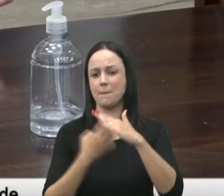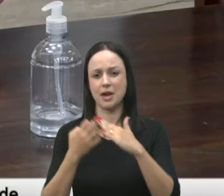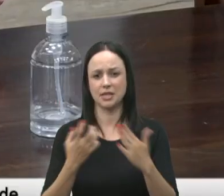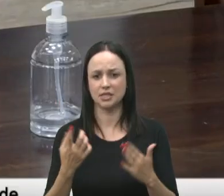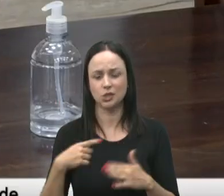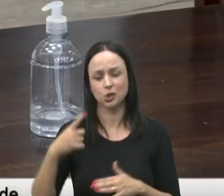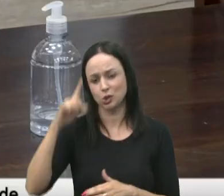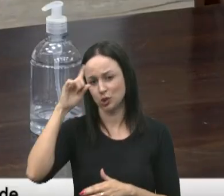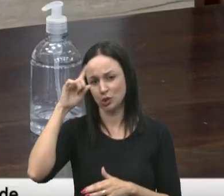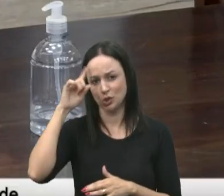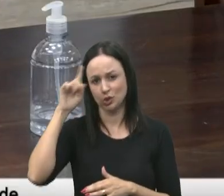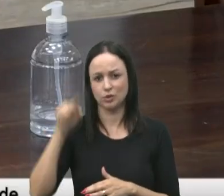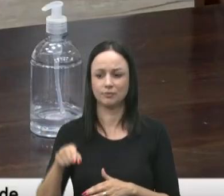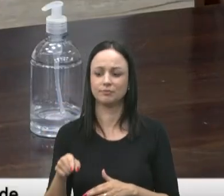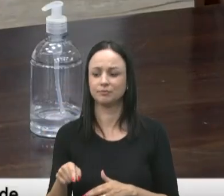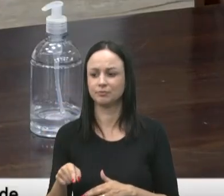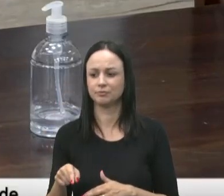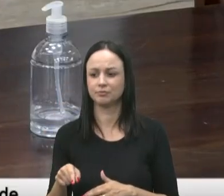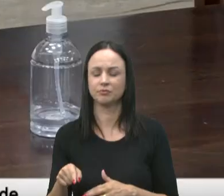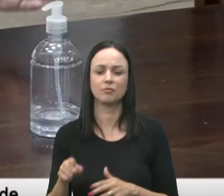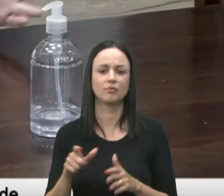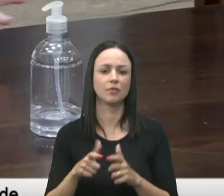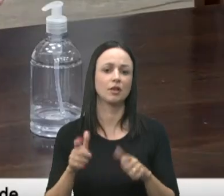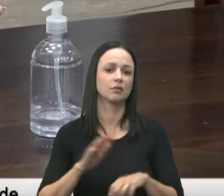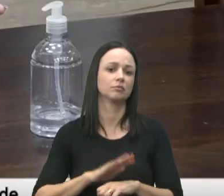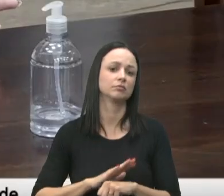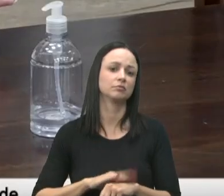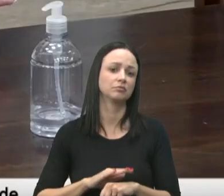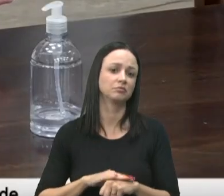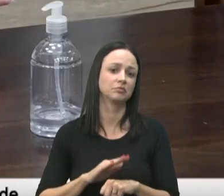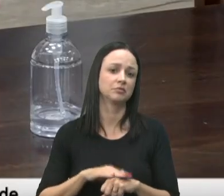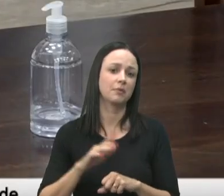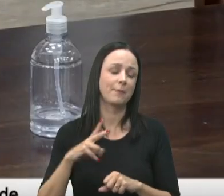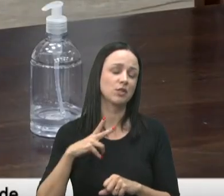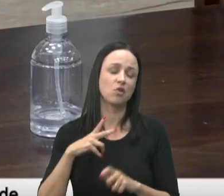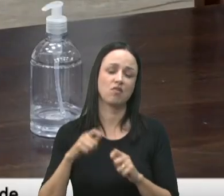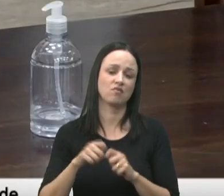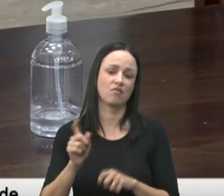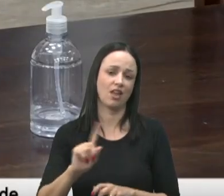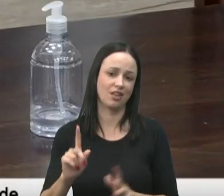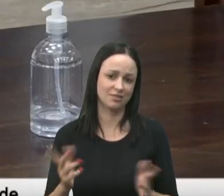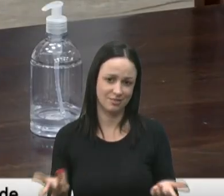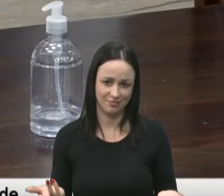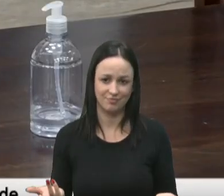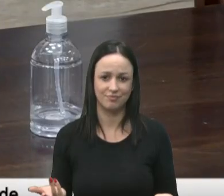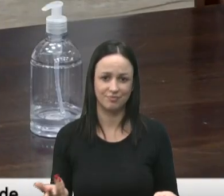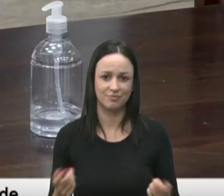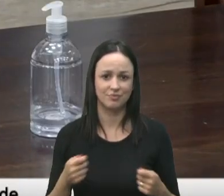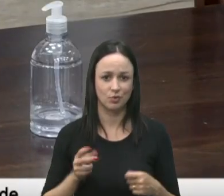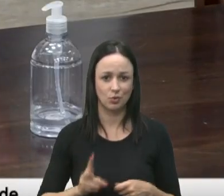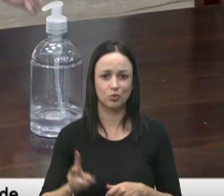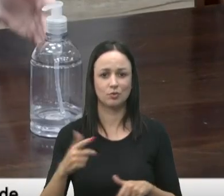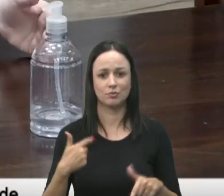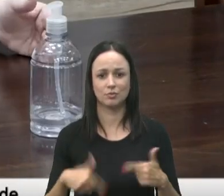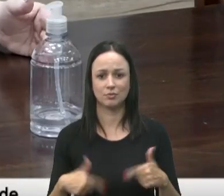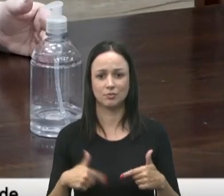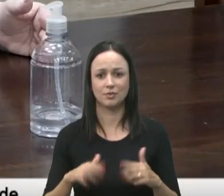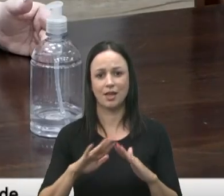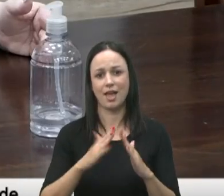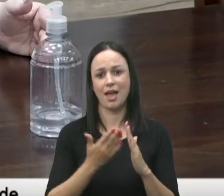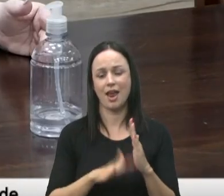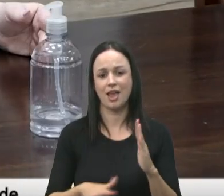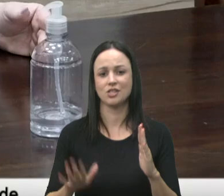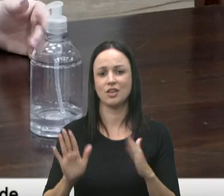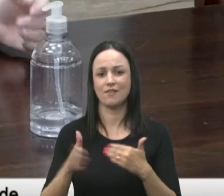a maioria da iniciativa privada não faz isso. Então, as pessoas têm que continuar trabalhando e a creche está